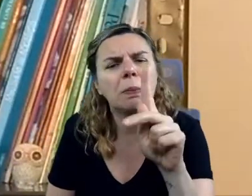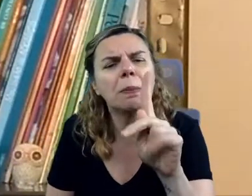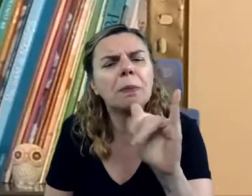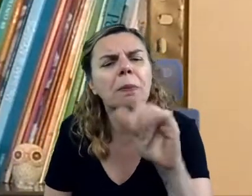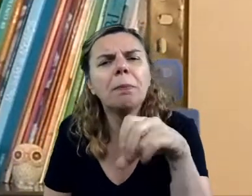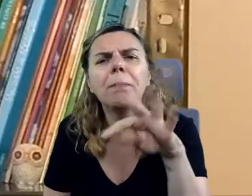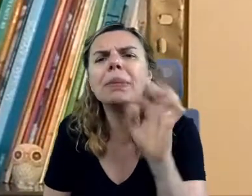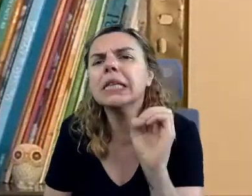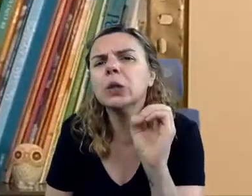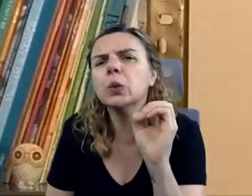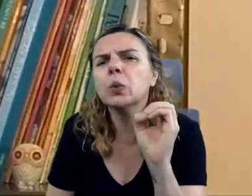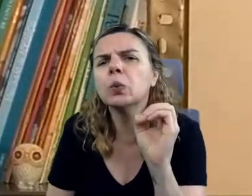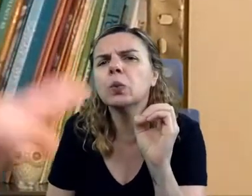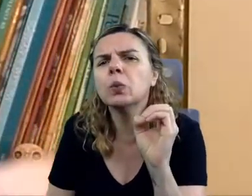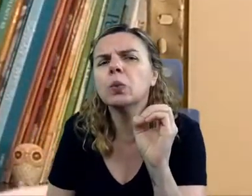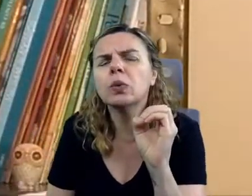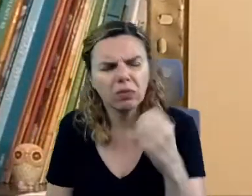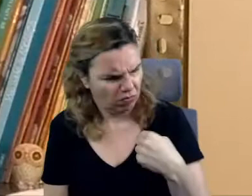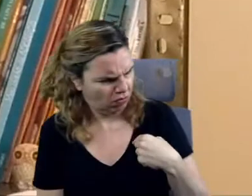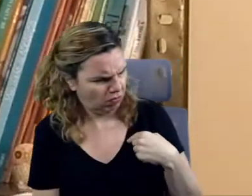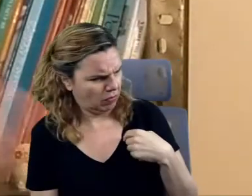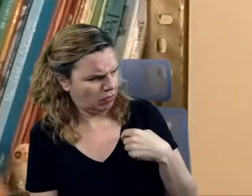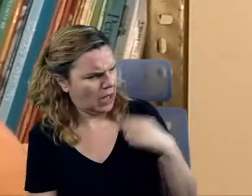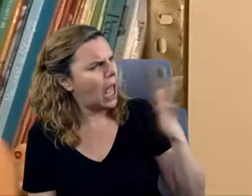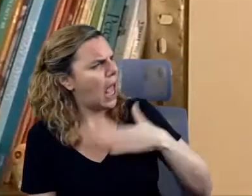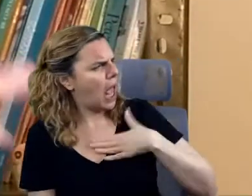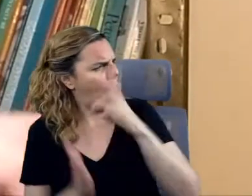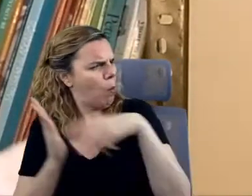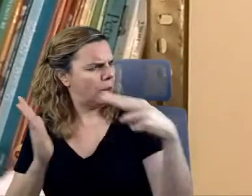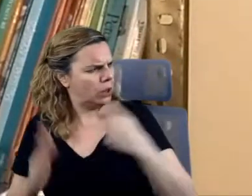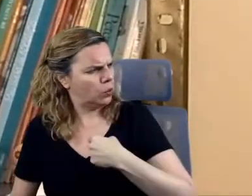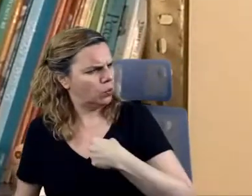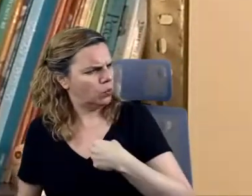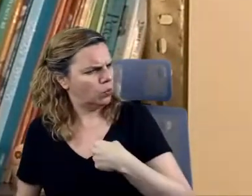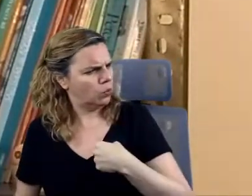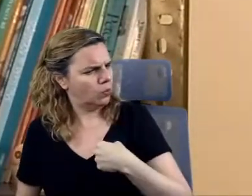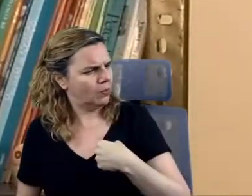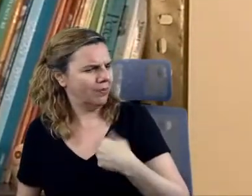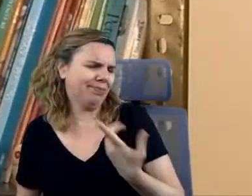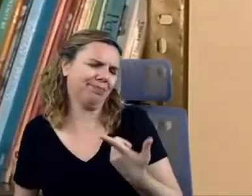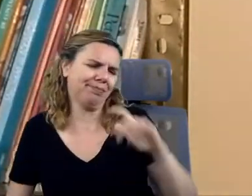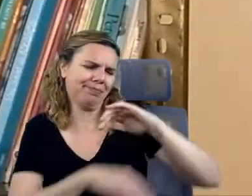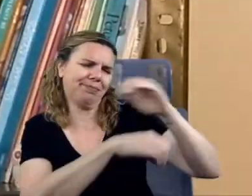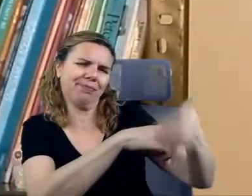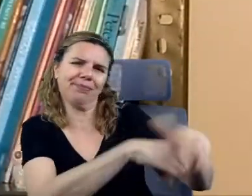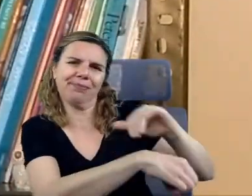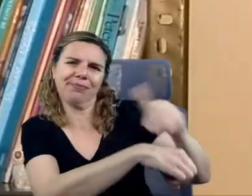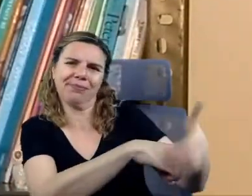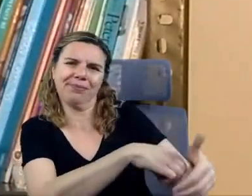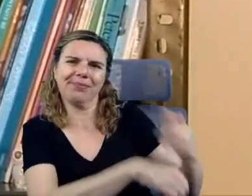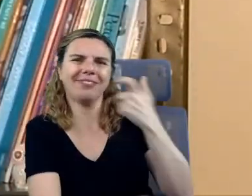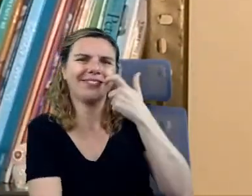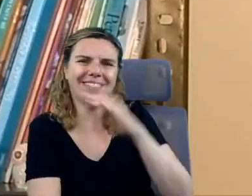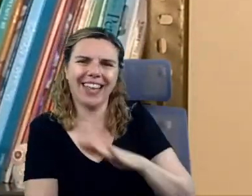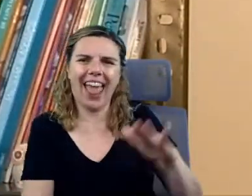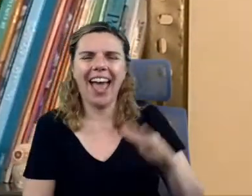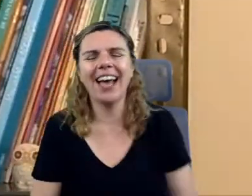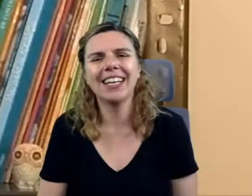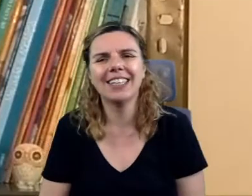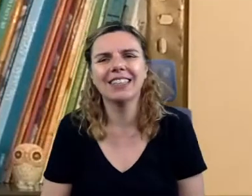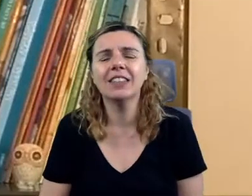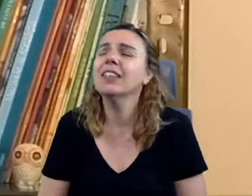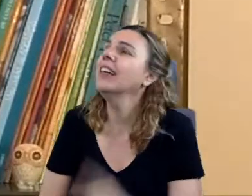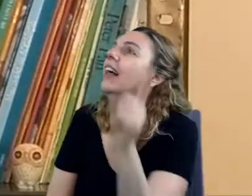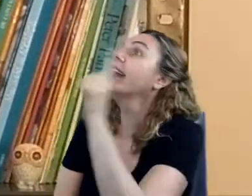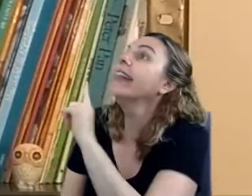menino. Como pinta? Quem pinta aqui sou eu. E acariciou-lhe a cabeça carinhosamente.